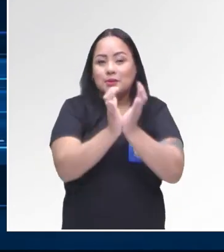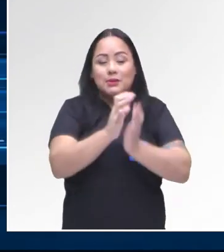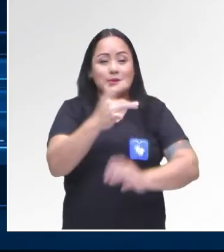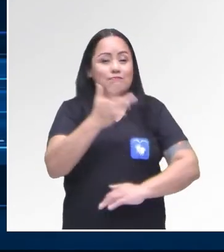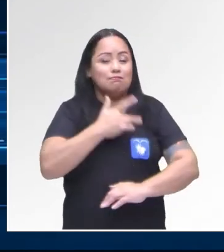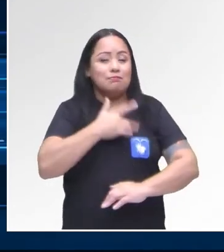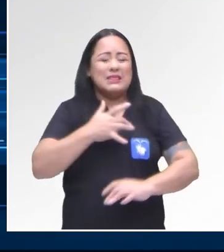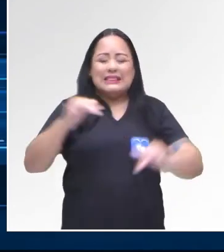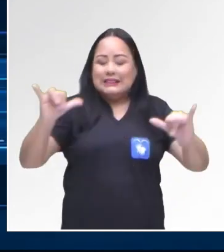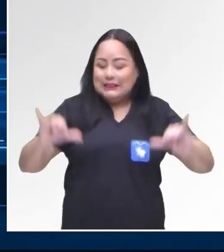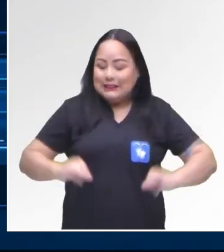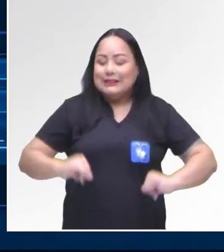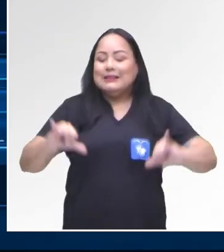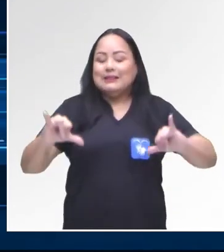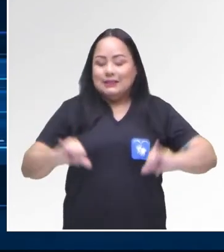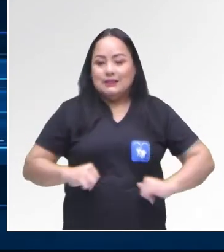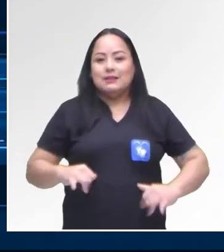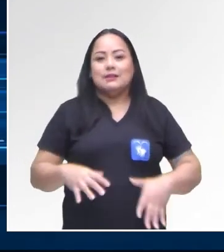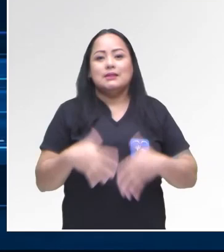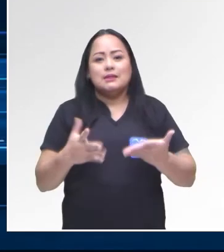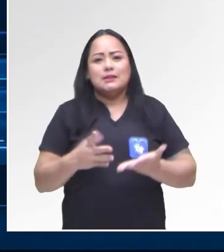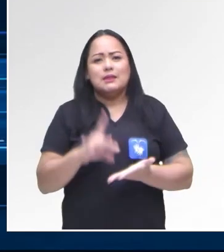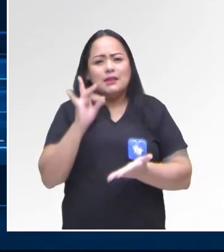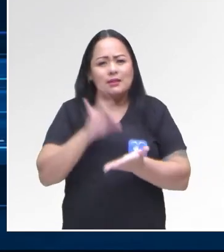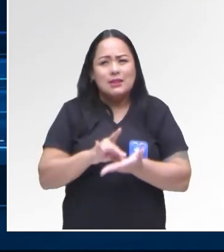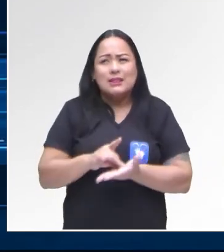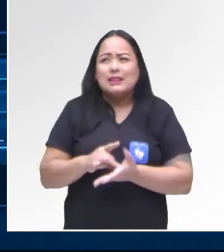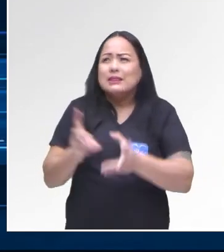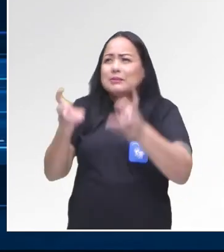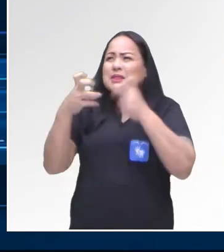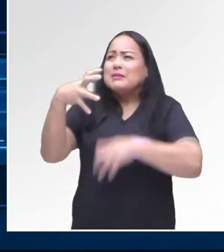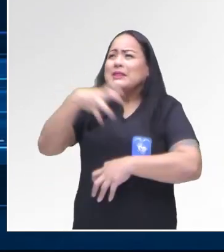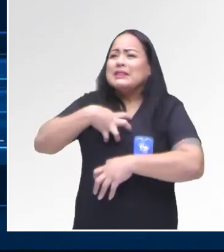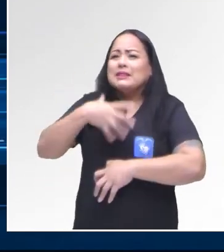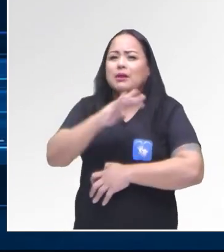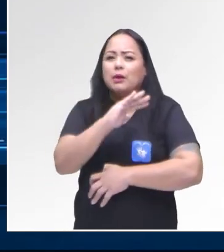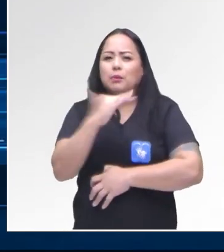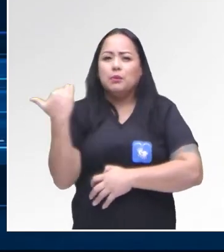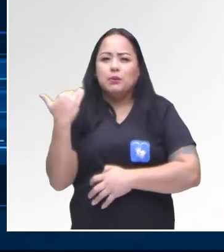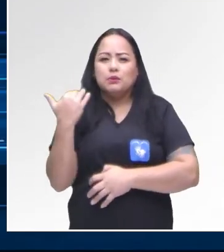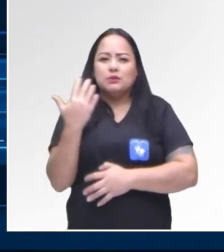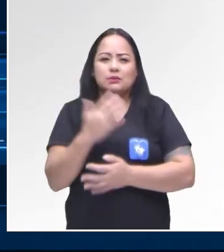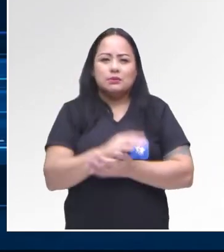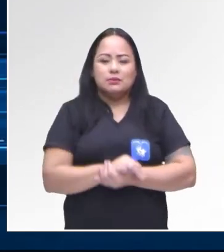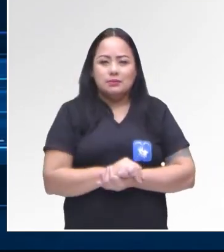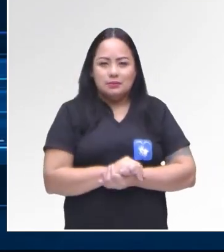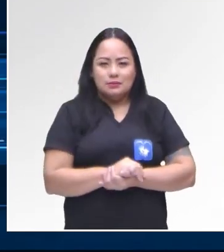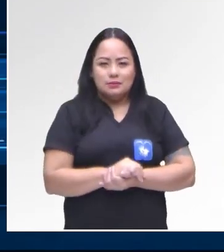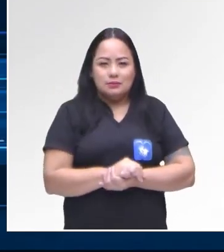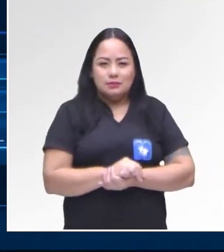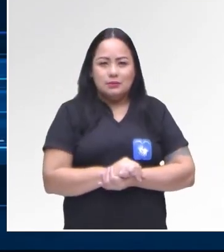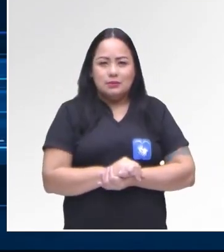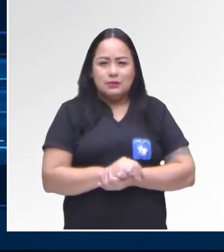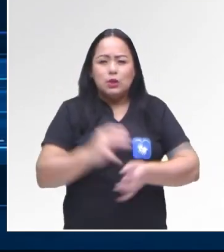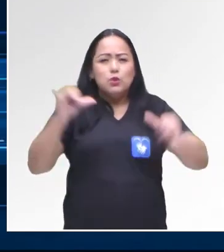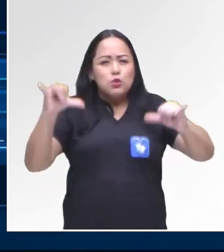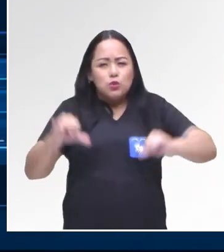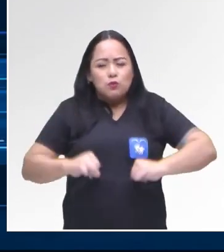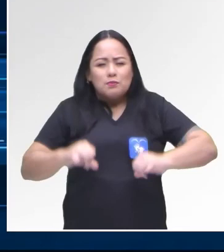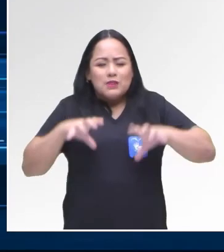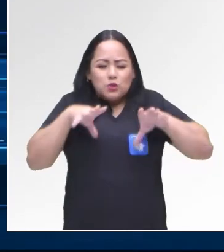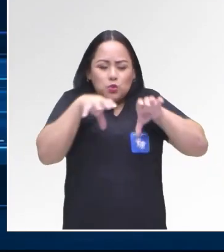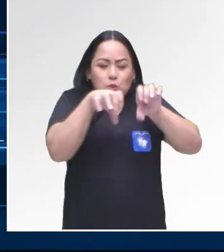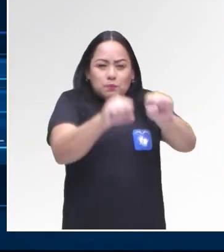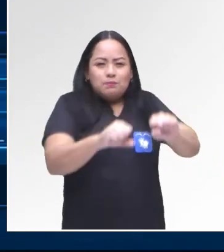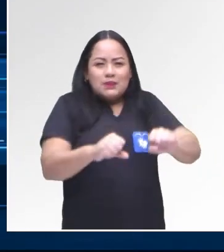sofrimento. E eles chegam mesmo à morte. Vivem pouco. O sofrimento domina, o sentimento